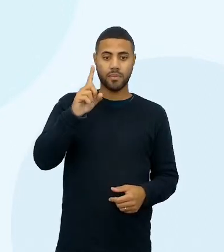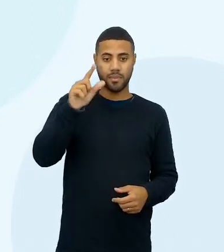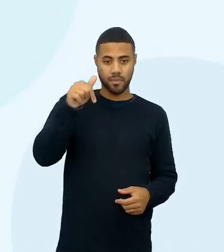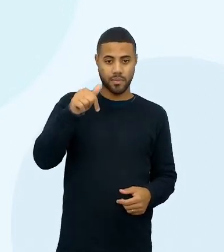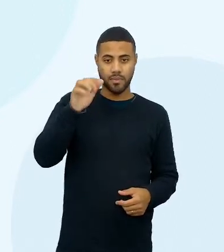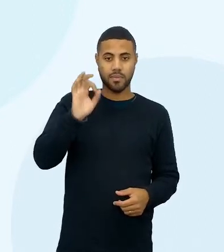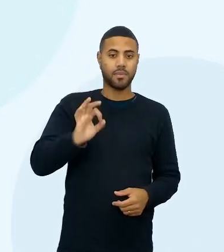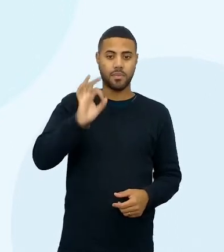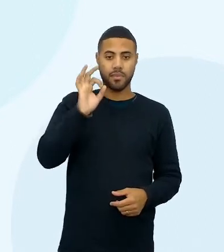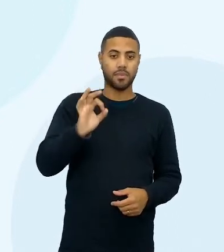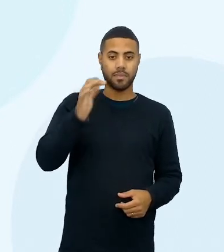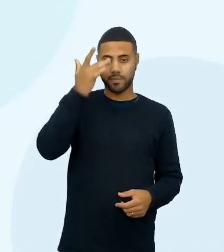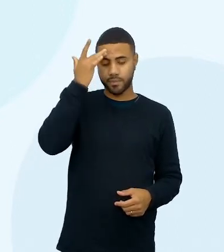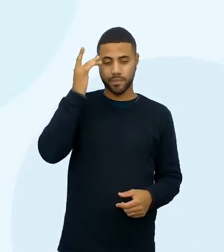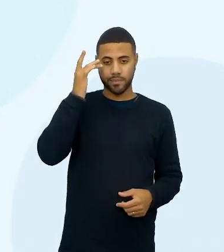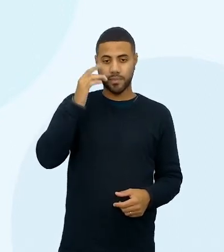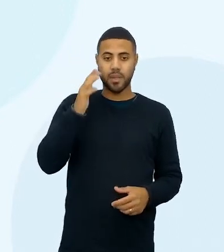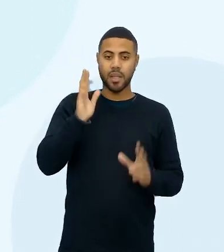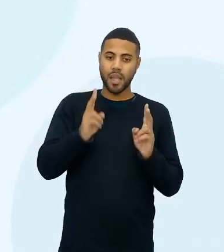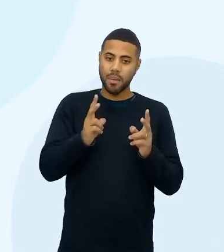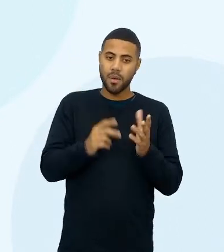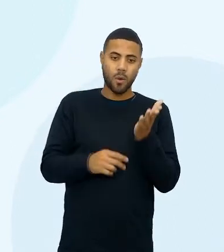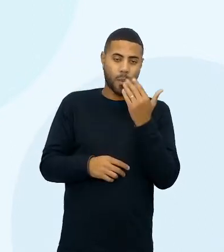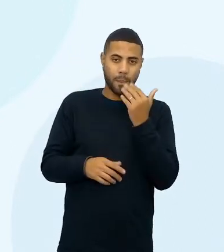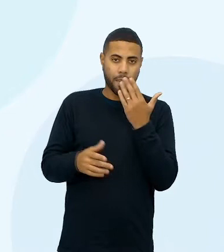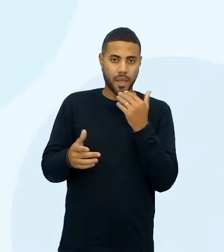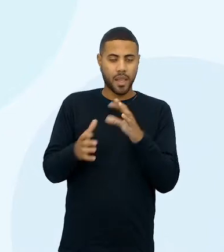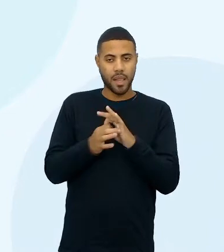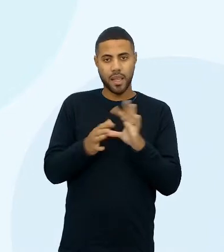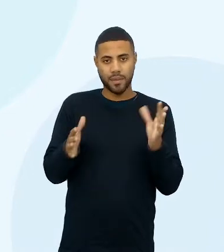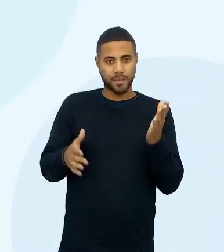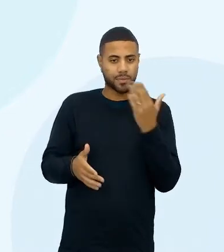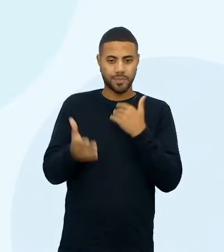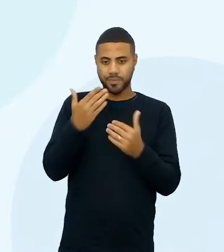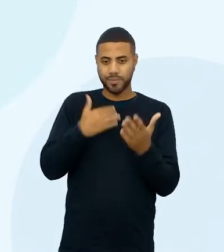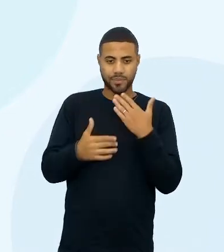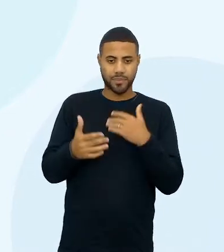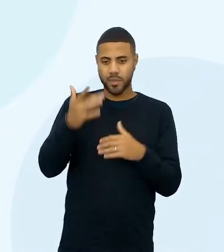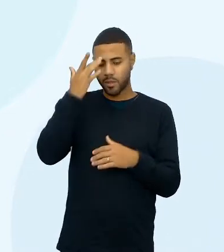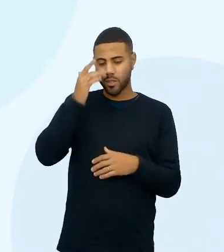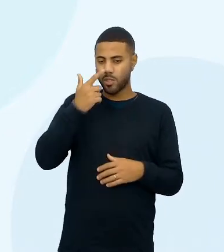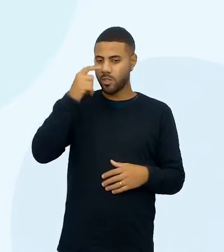a ONU, né, de todo o alimento disponível para o consumo são